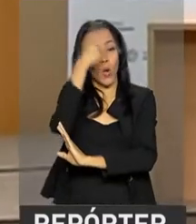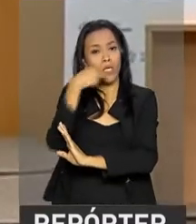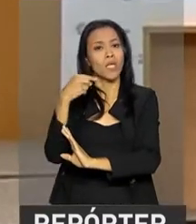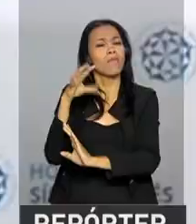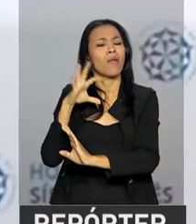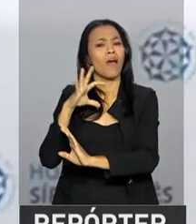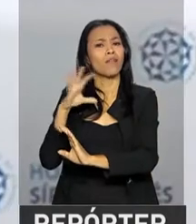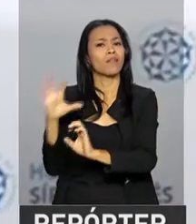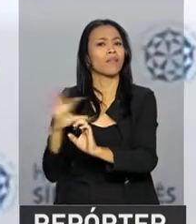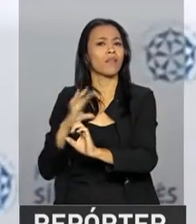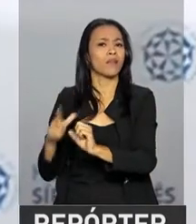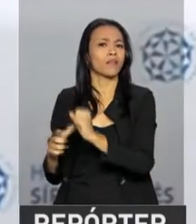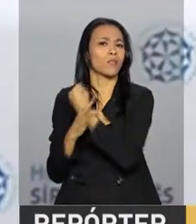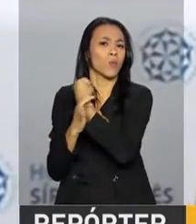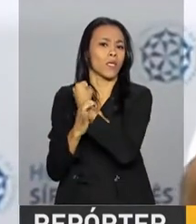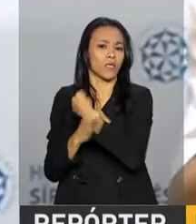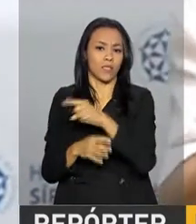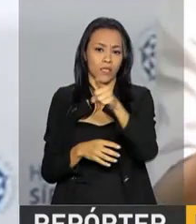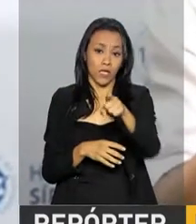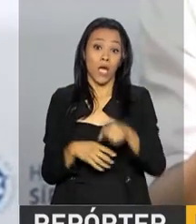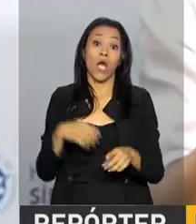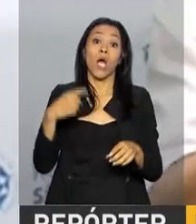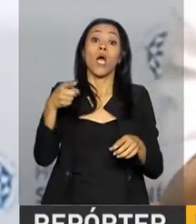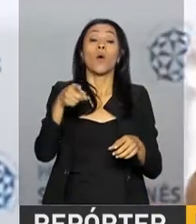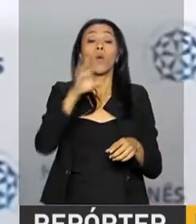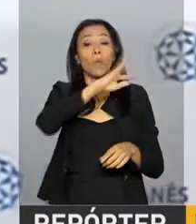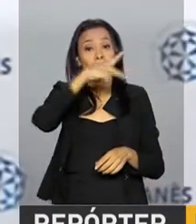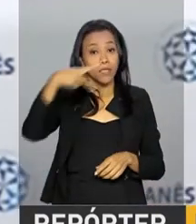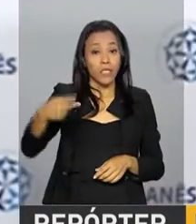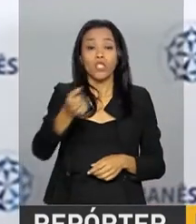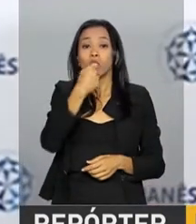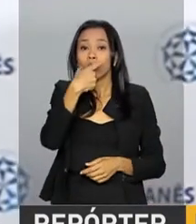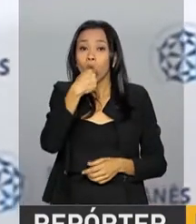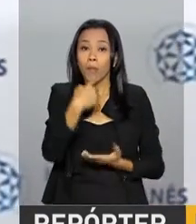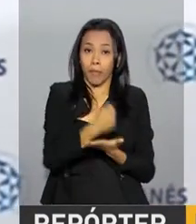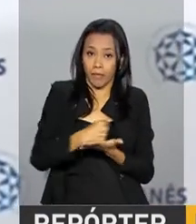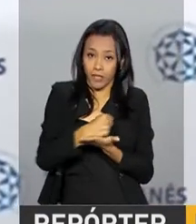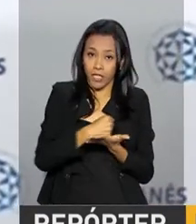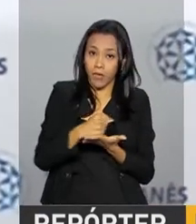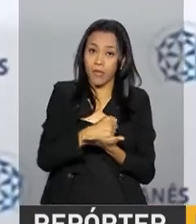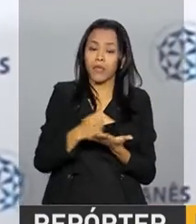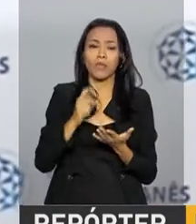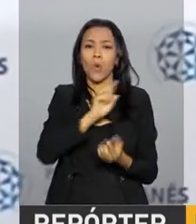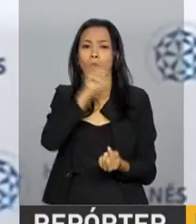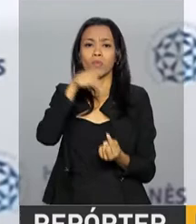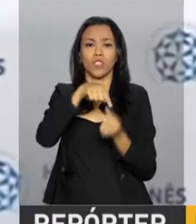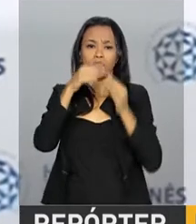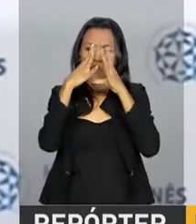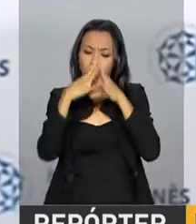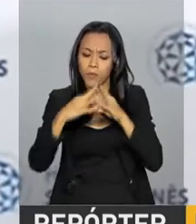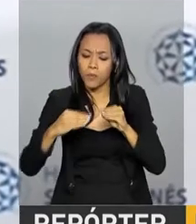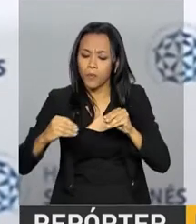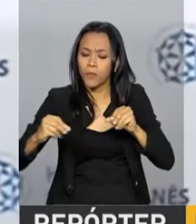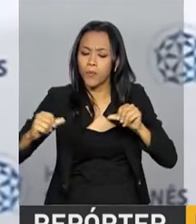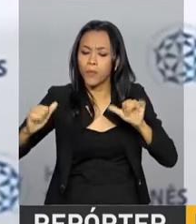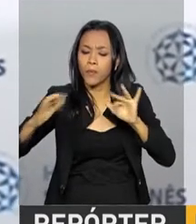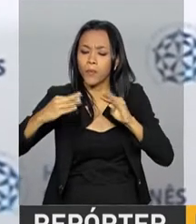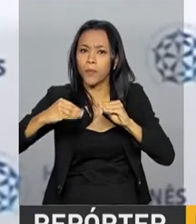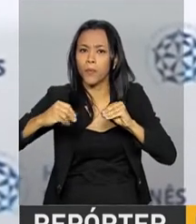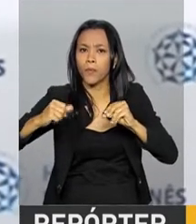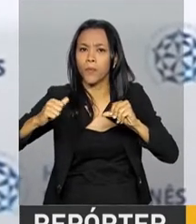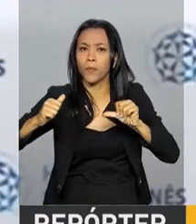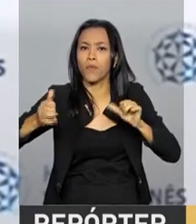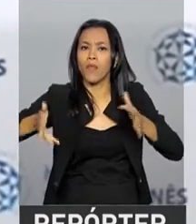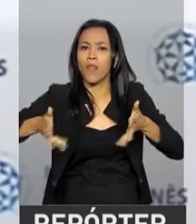segurança ele toma remédios para deixar o sangue mais fino que são chamados antiagregantes plaquetários é por causa da sua plástica